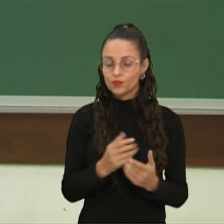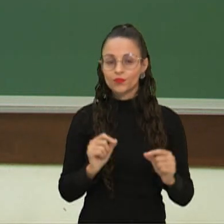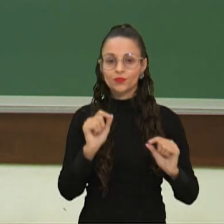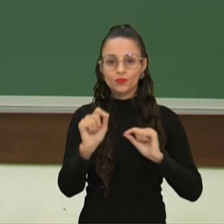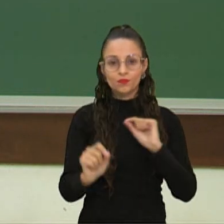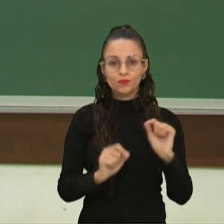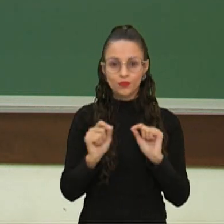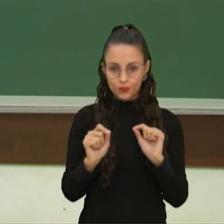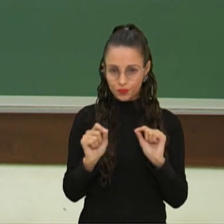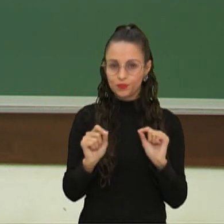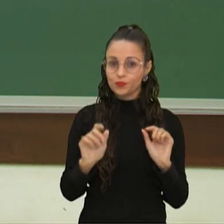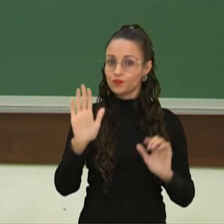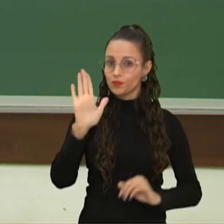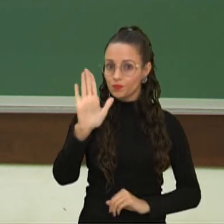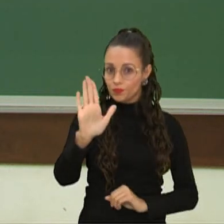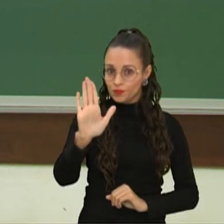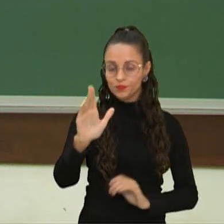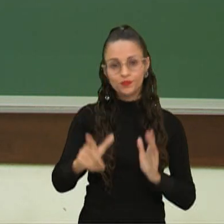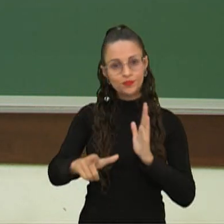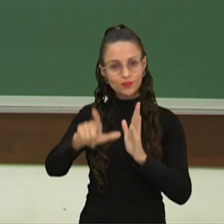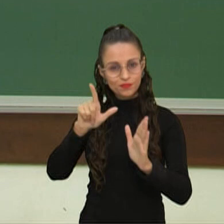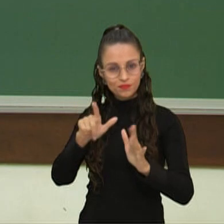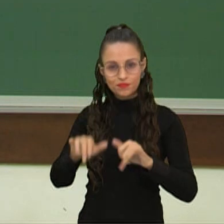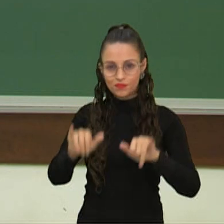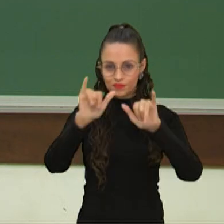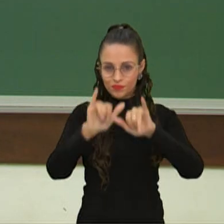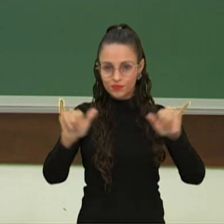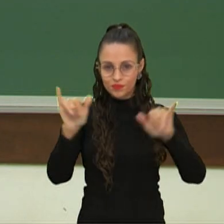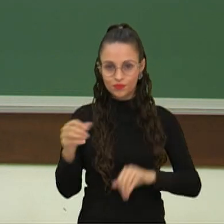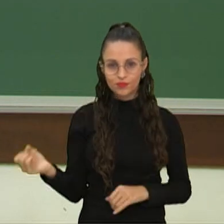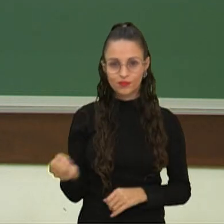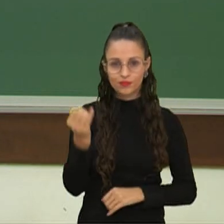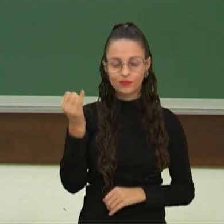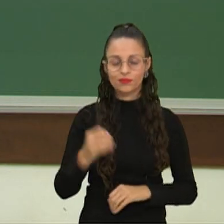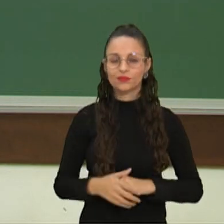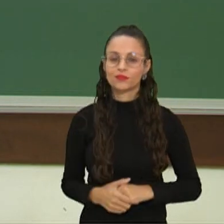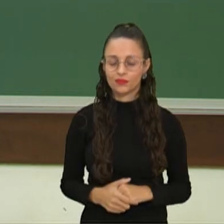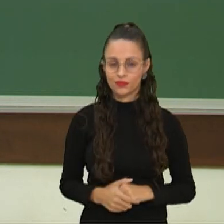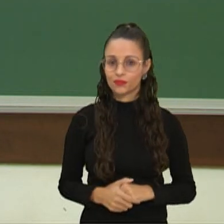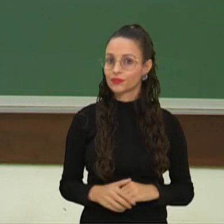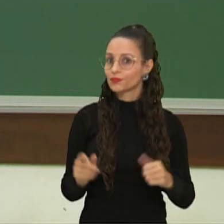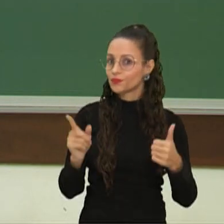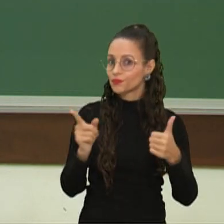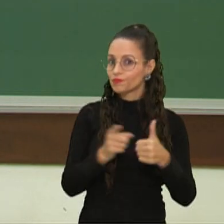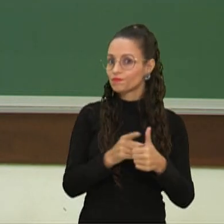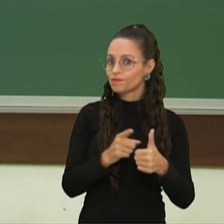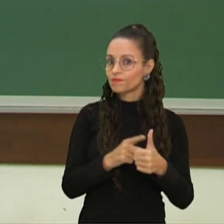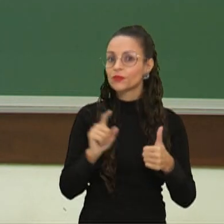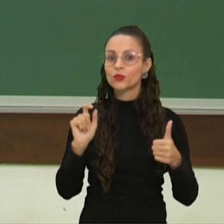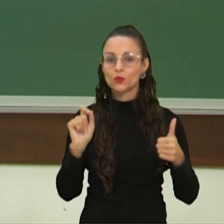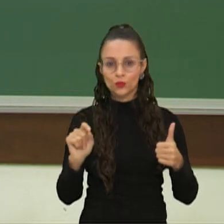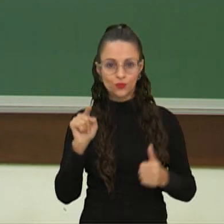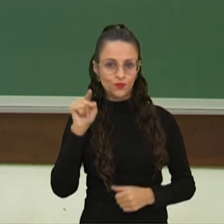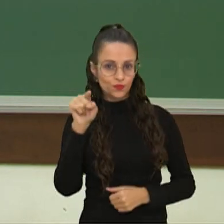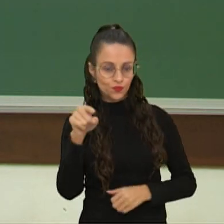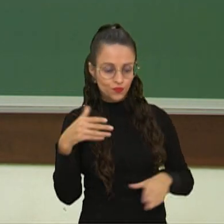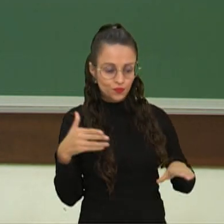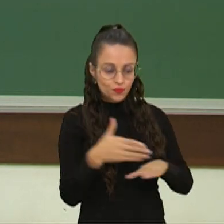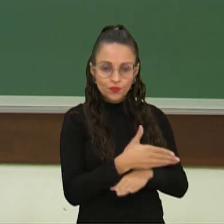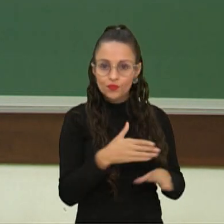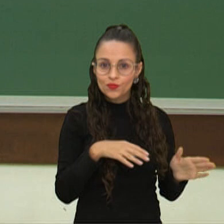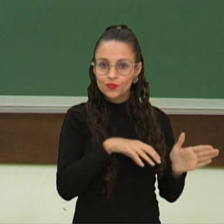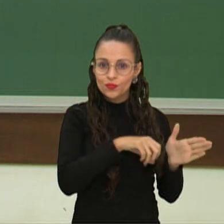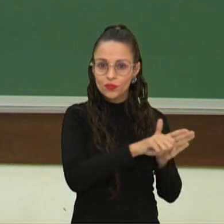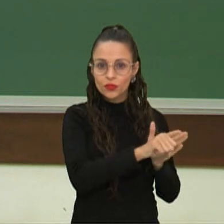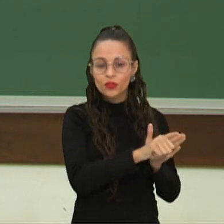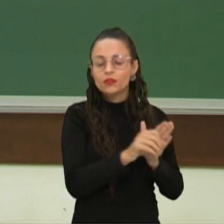tá? Mas antes, aqueles recadinhos importantes, né? Primeiro, assim que você acessa a plataforma, né, gente,